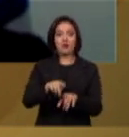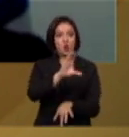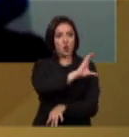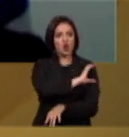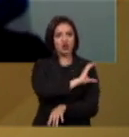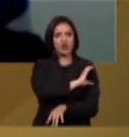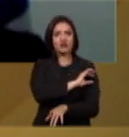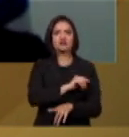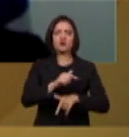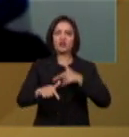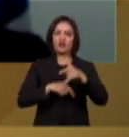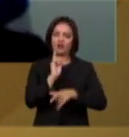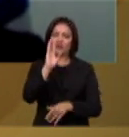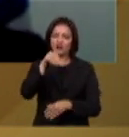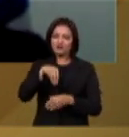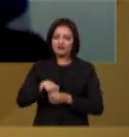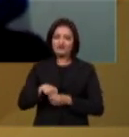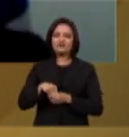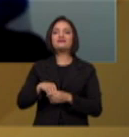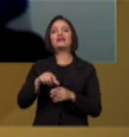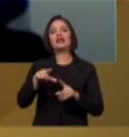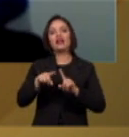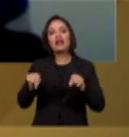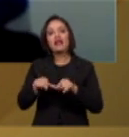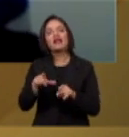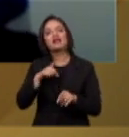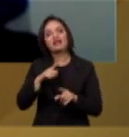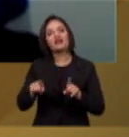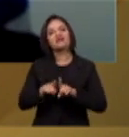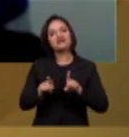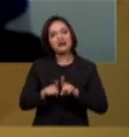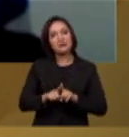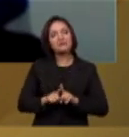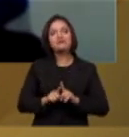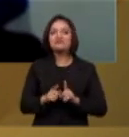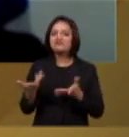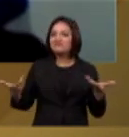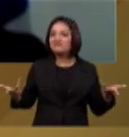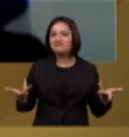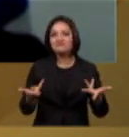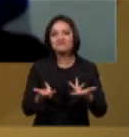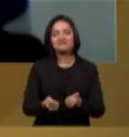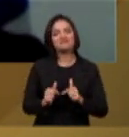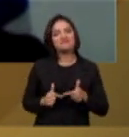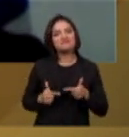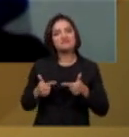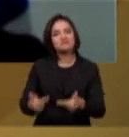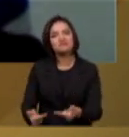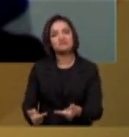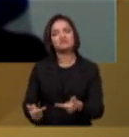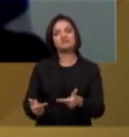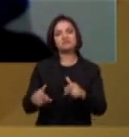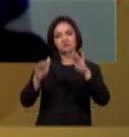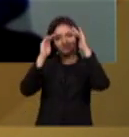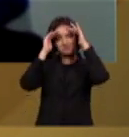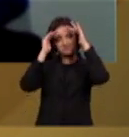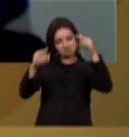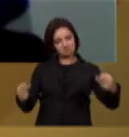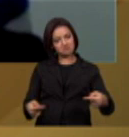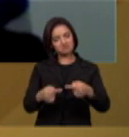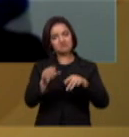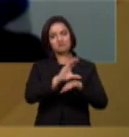internos, destaco igualmente a valorosa e primorosa atuação na função constitucional